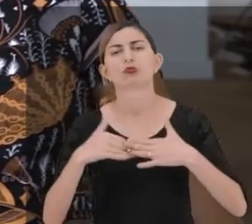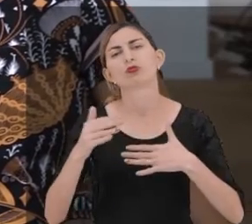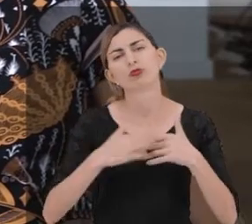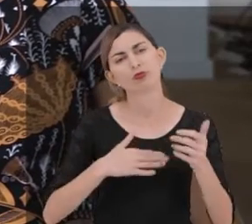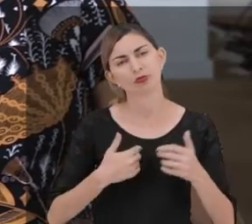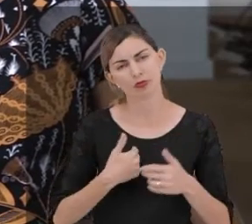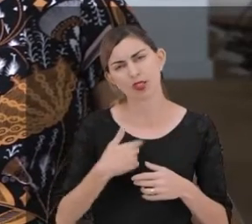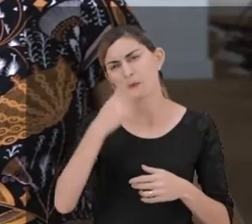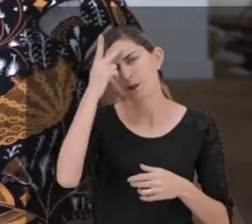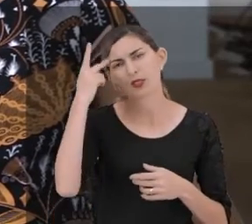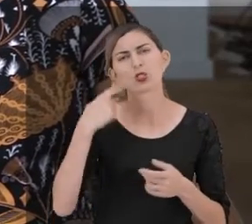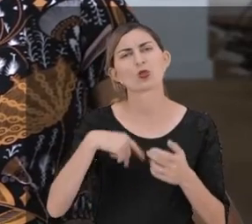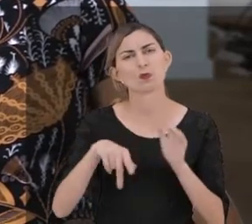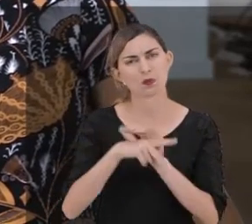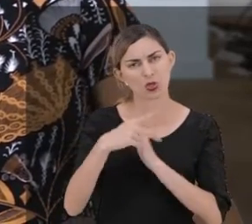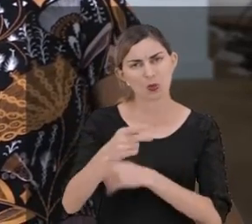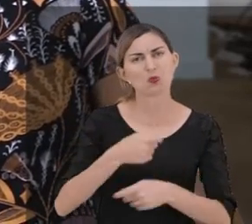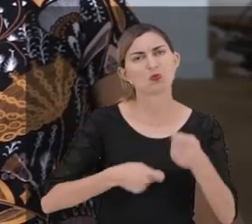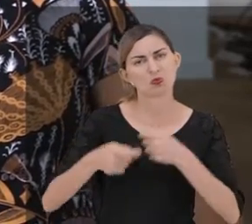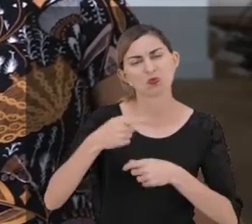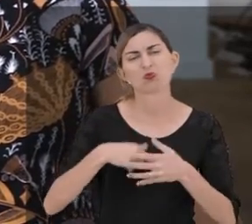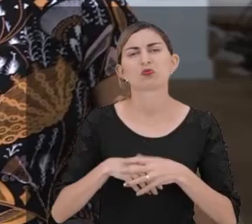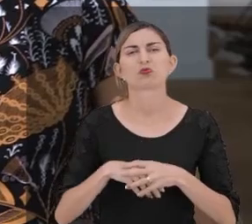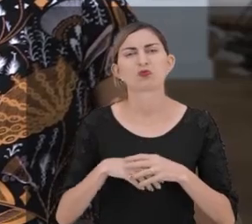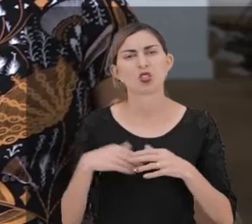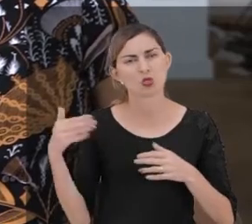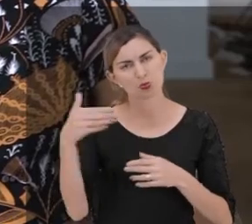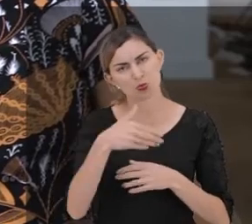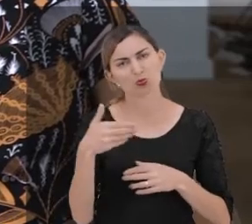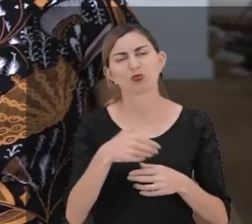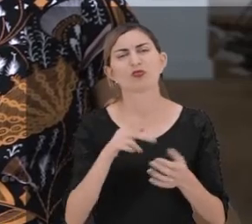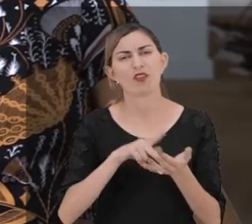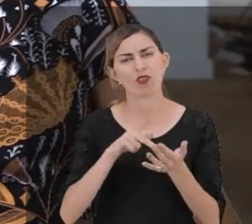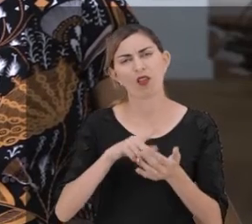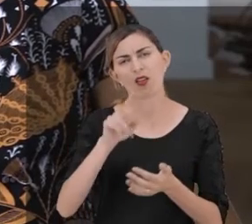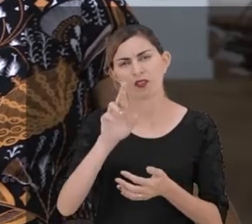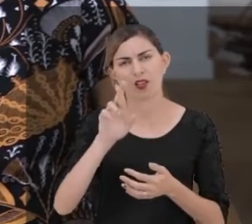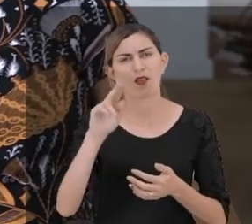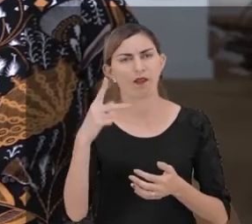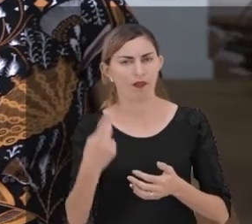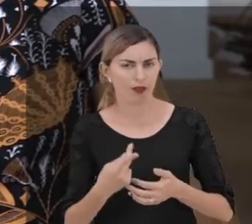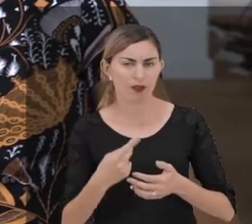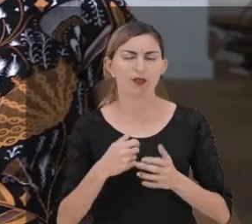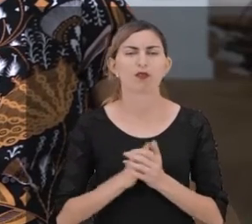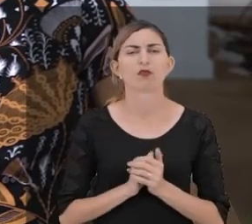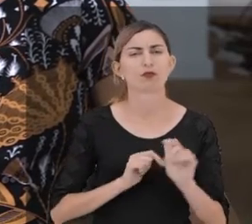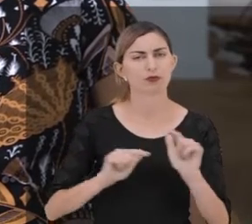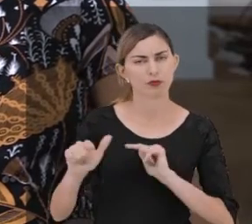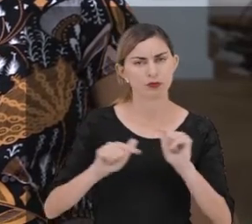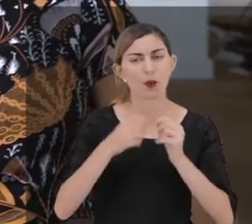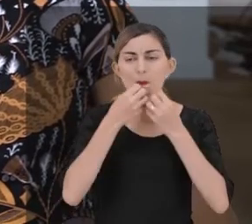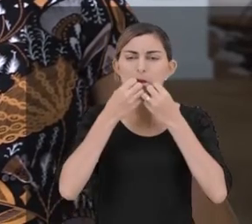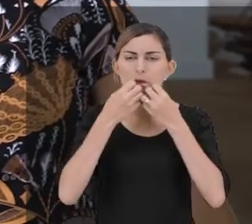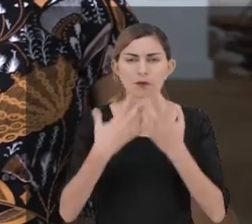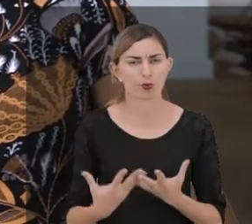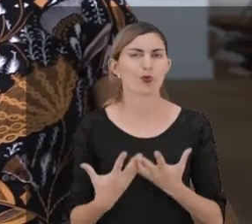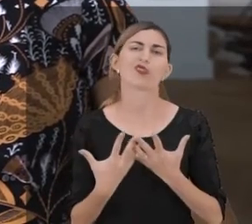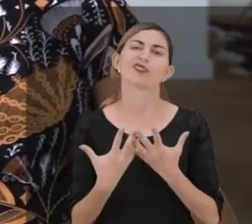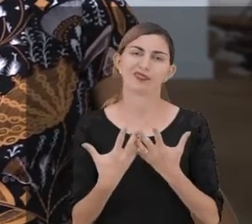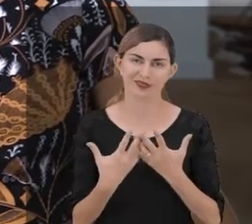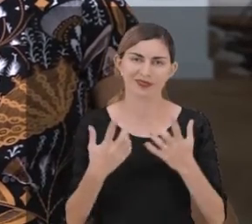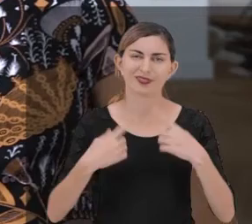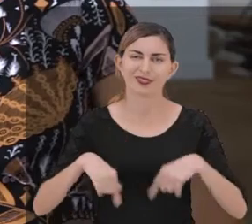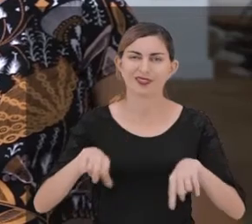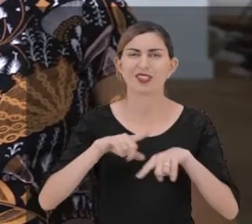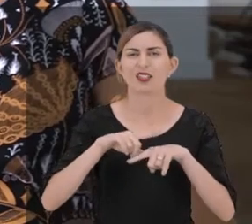habilitados, pessoas de mercado, pessoas atuantes realmente na área de recursos humanos. É muito importante para nós